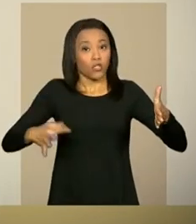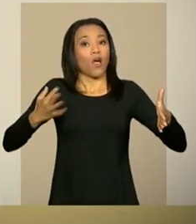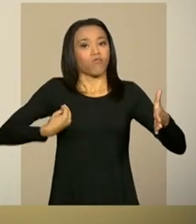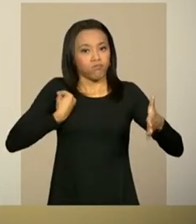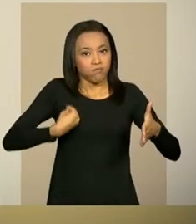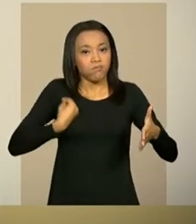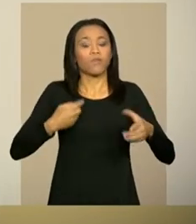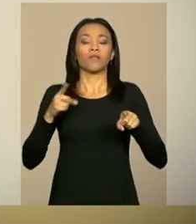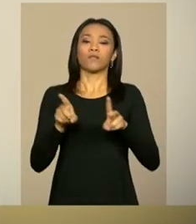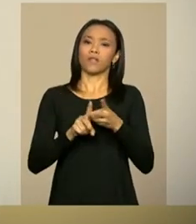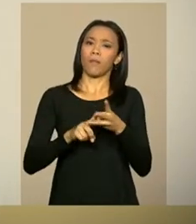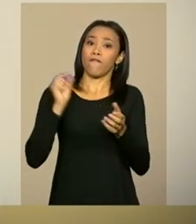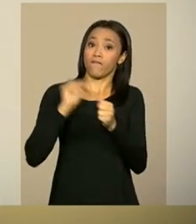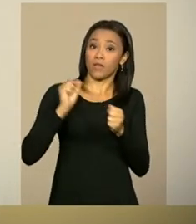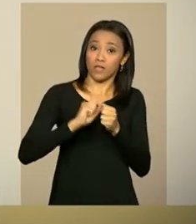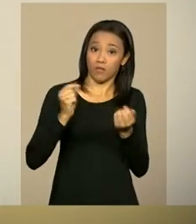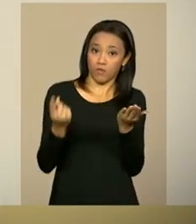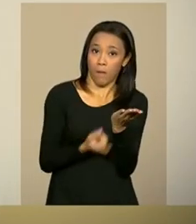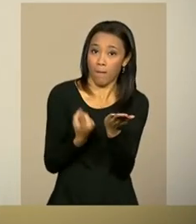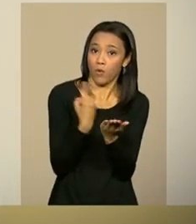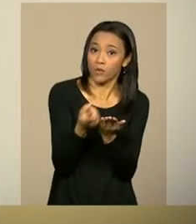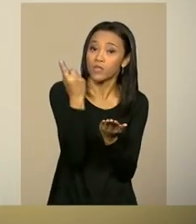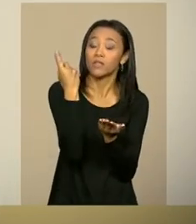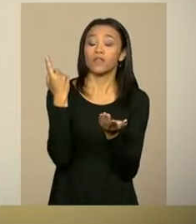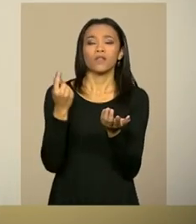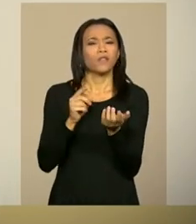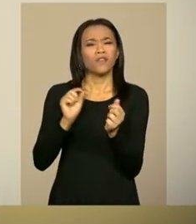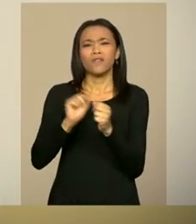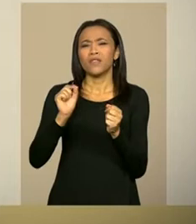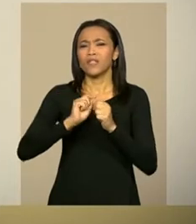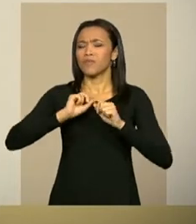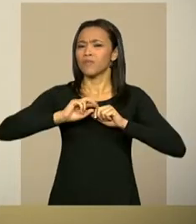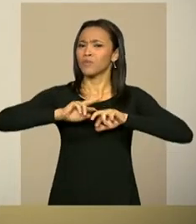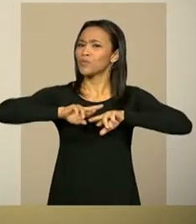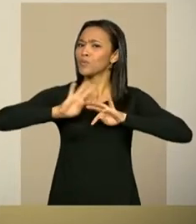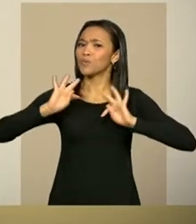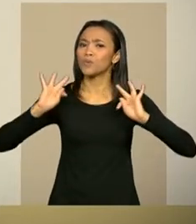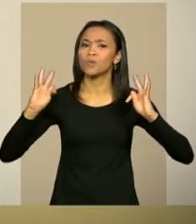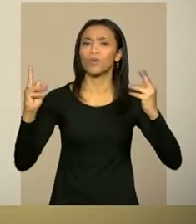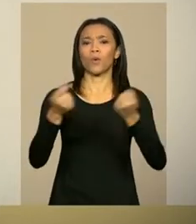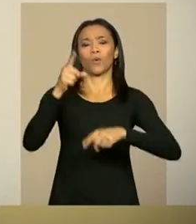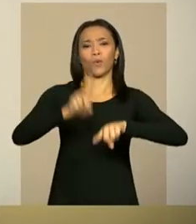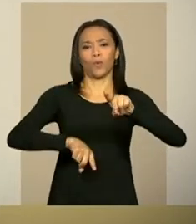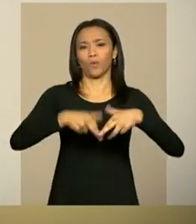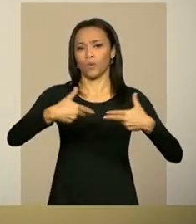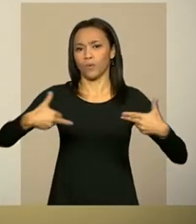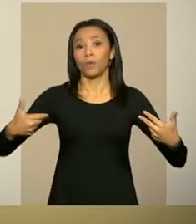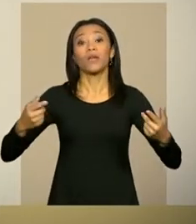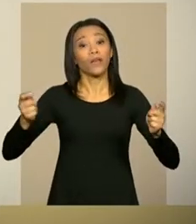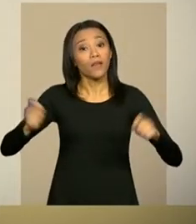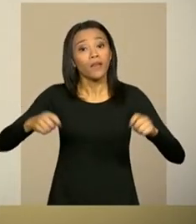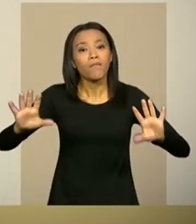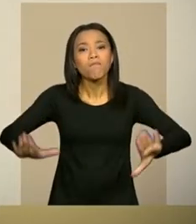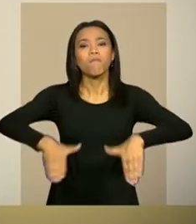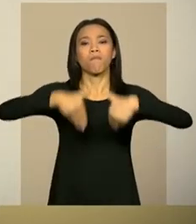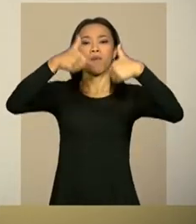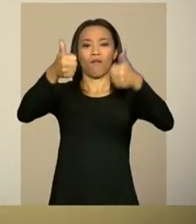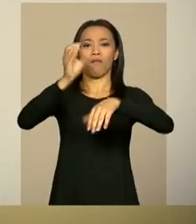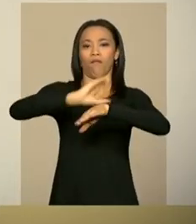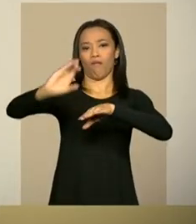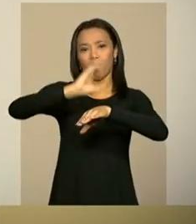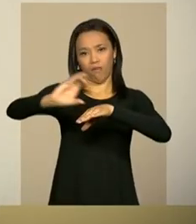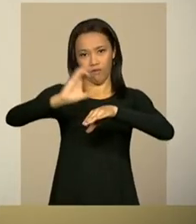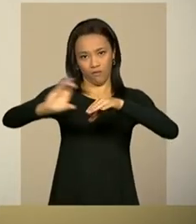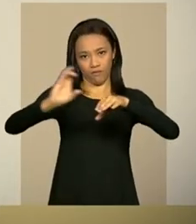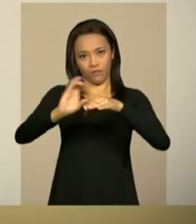fazemos apostilas e criamos todos aqueles instrumentos necessários para tornar o curso de Fato muito